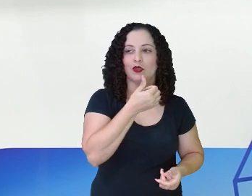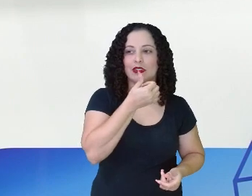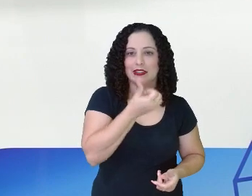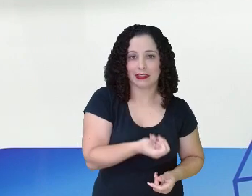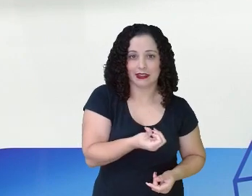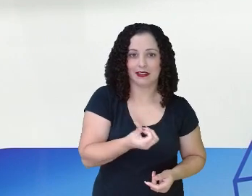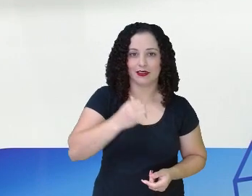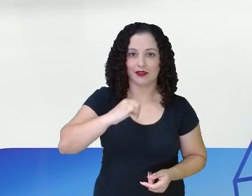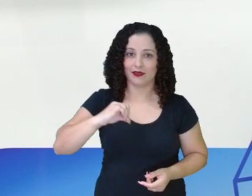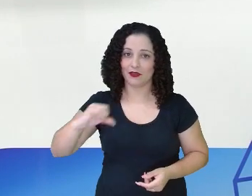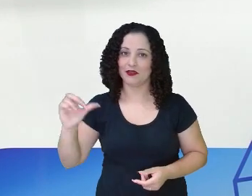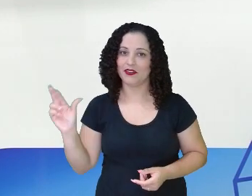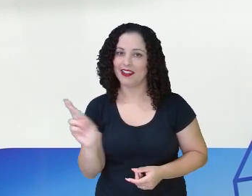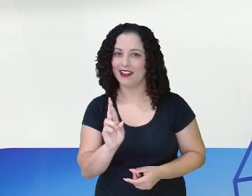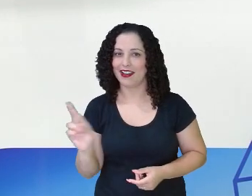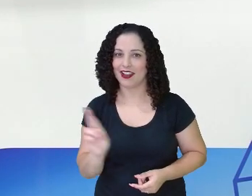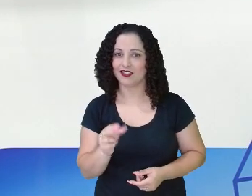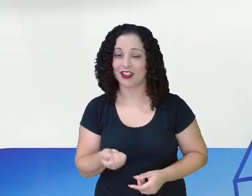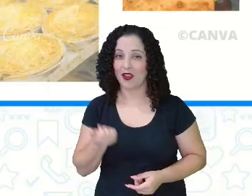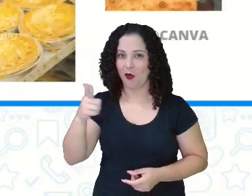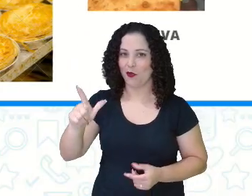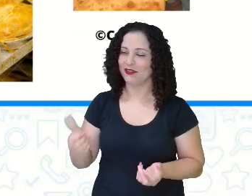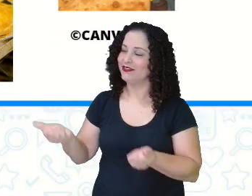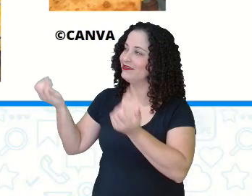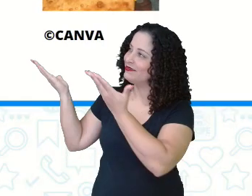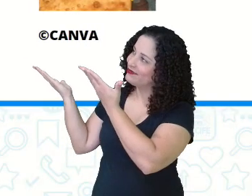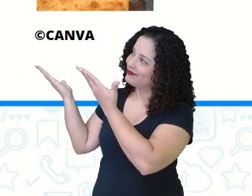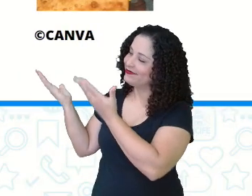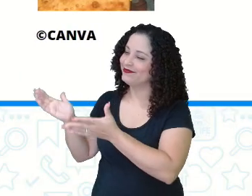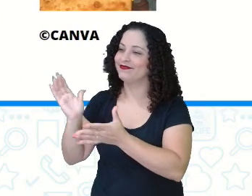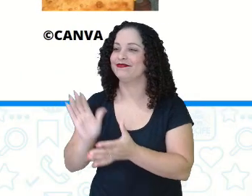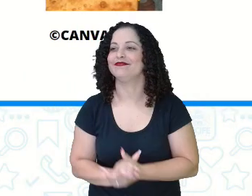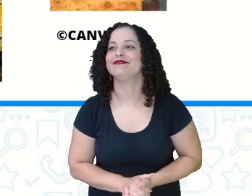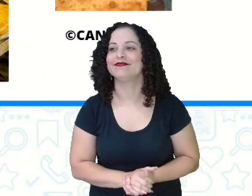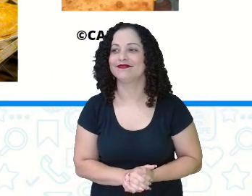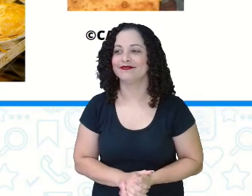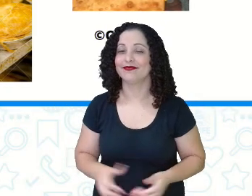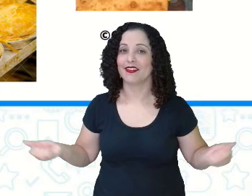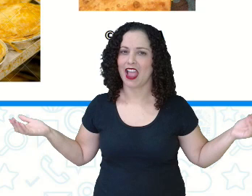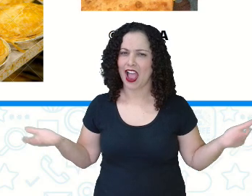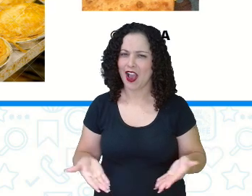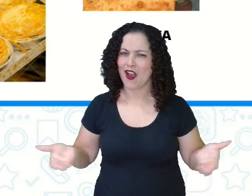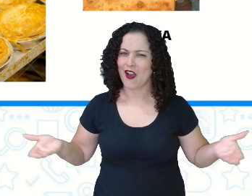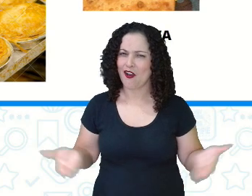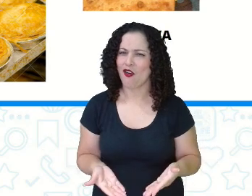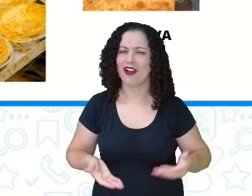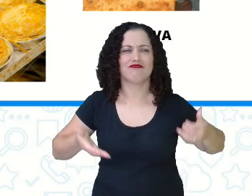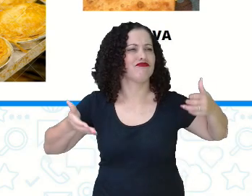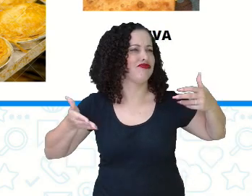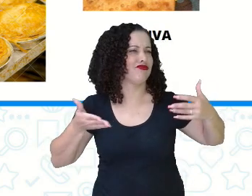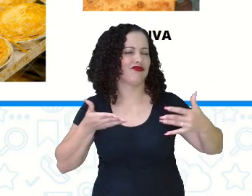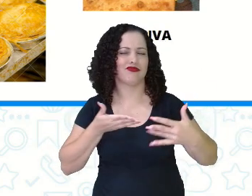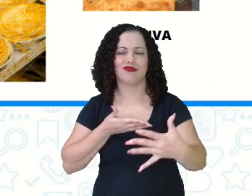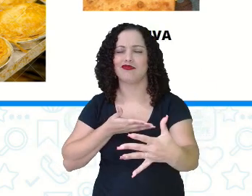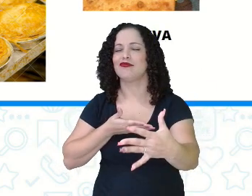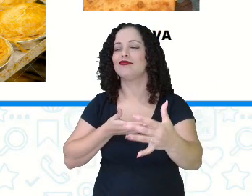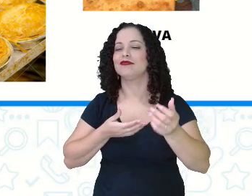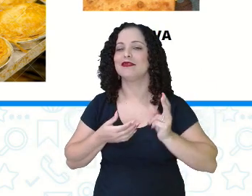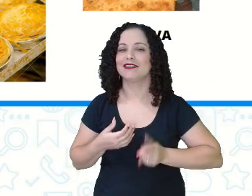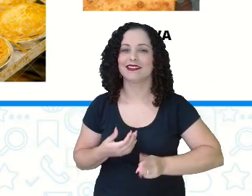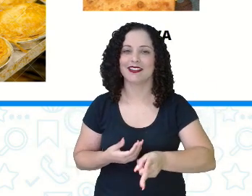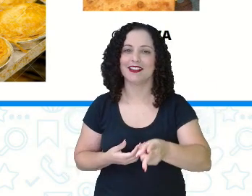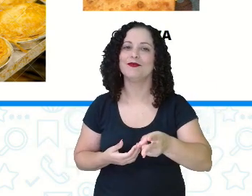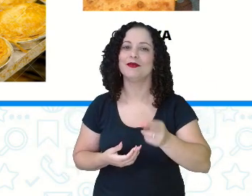699. Vamos para mais uma? Com certeza, professora. Desse jeito, a gente fica até meio-dia, né não? Fica, com